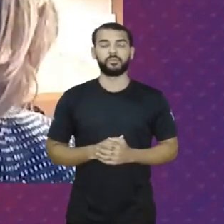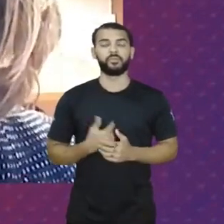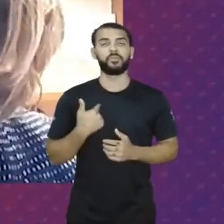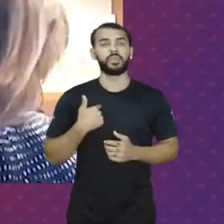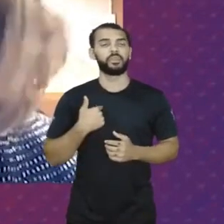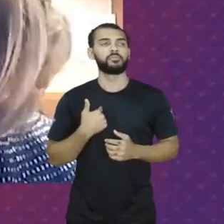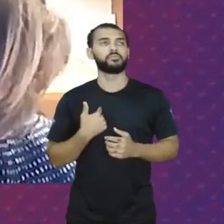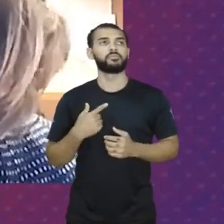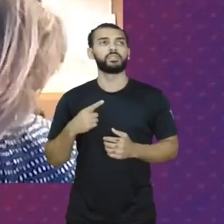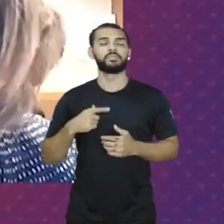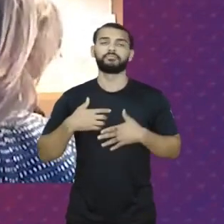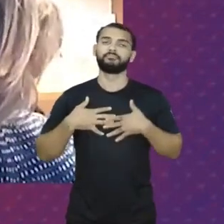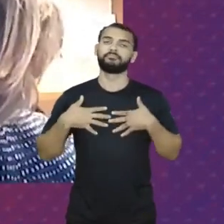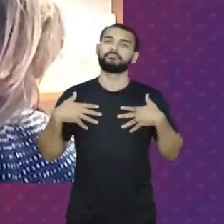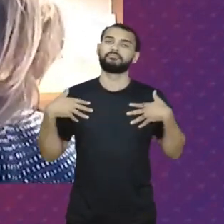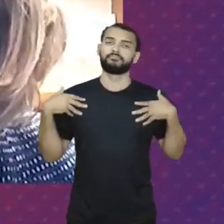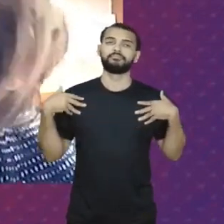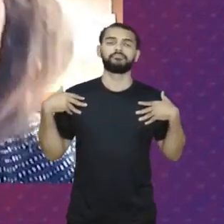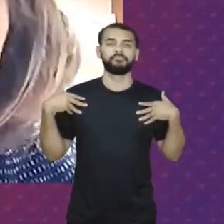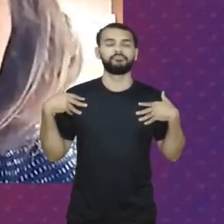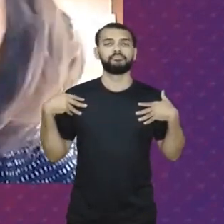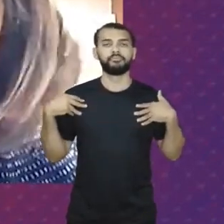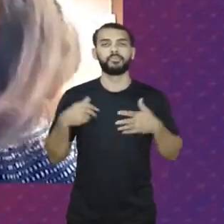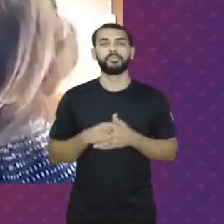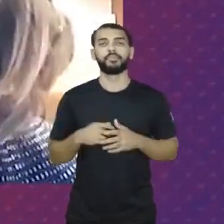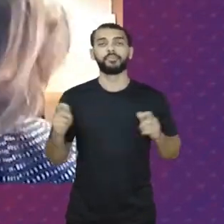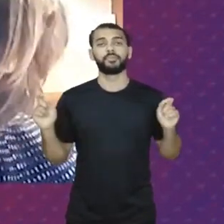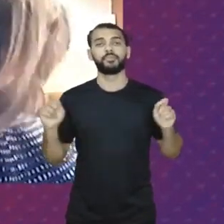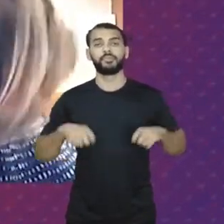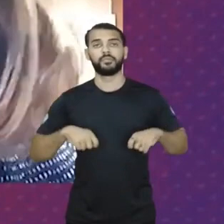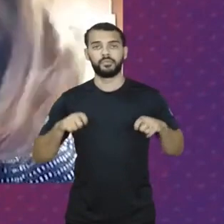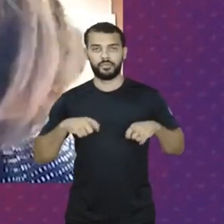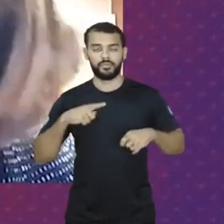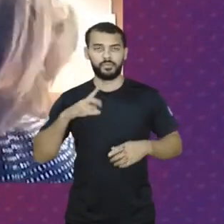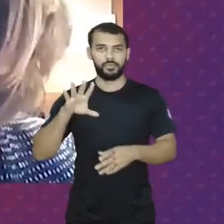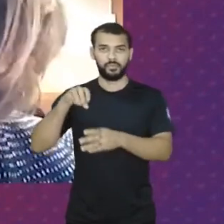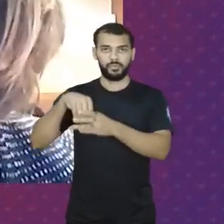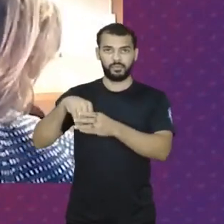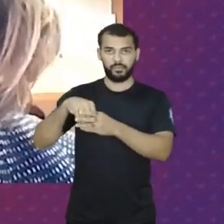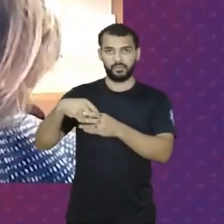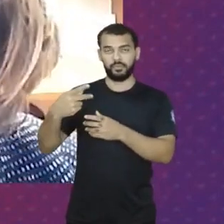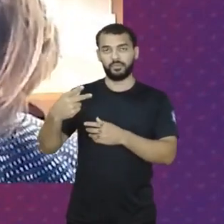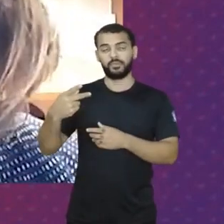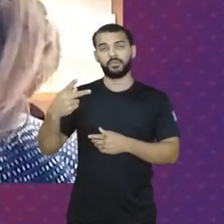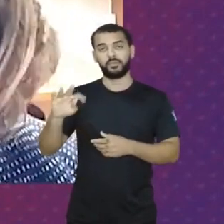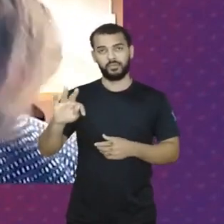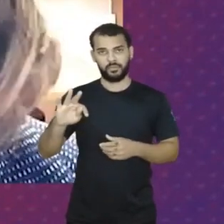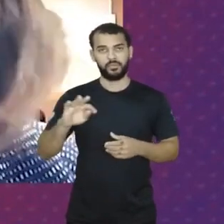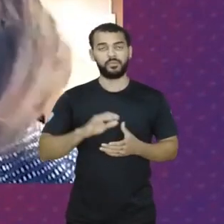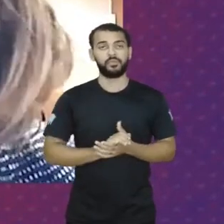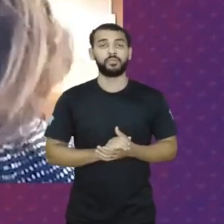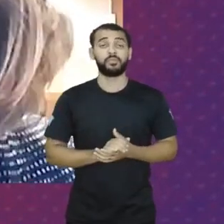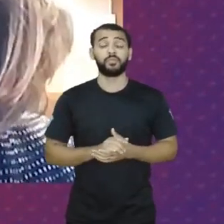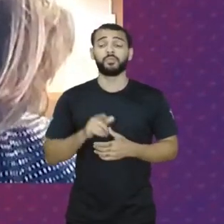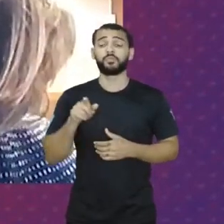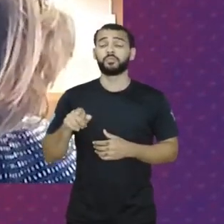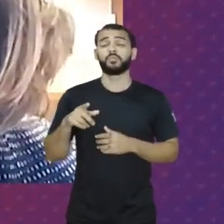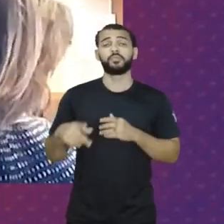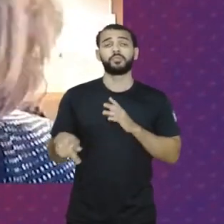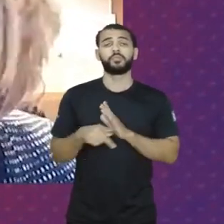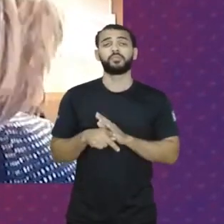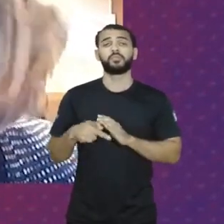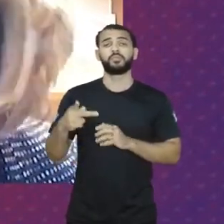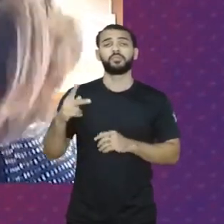carrego uma alegria muito grande de estar no Partido das Trabalhadoras e dos Trabalhadores, que é o partido que